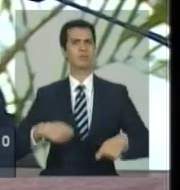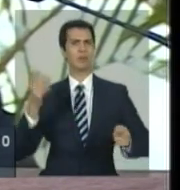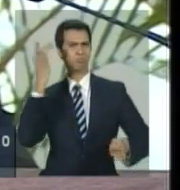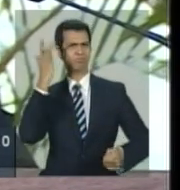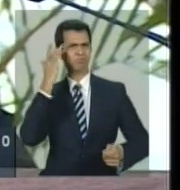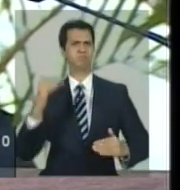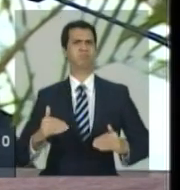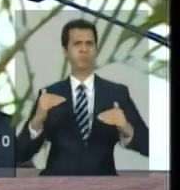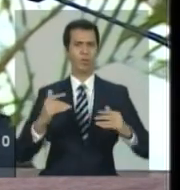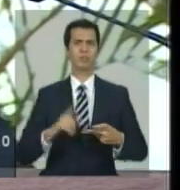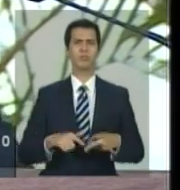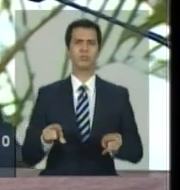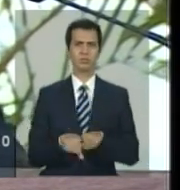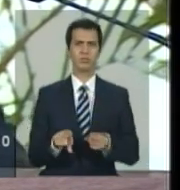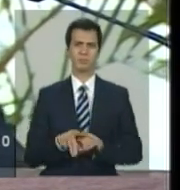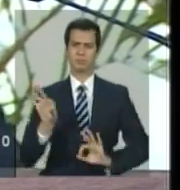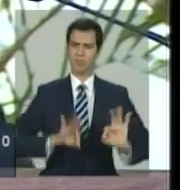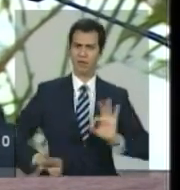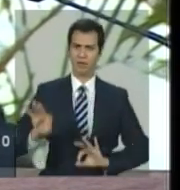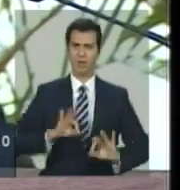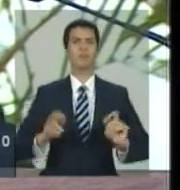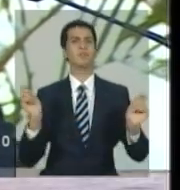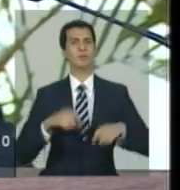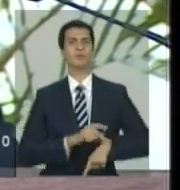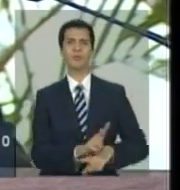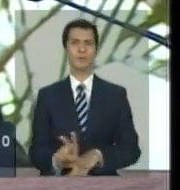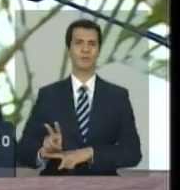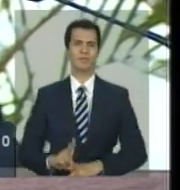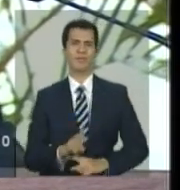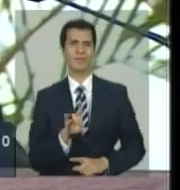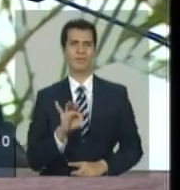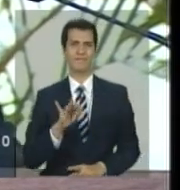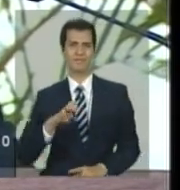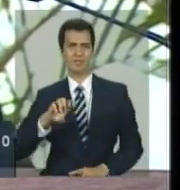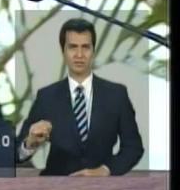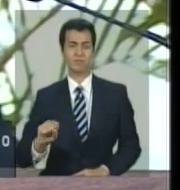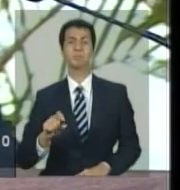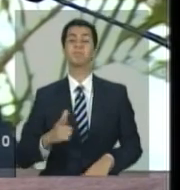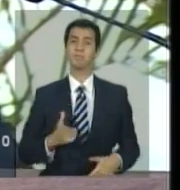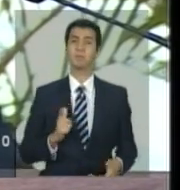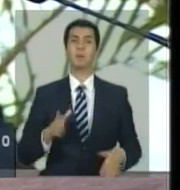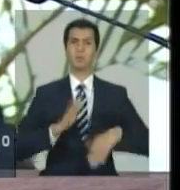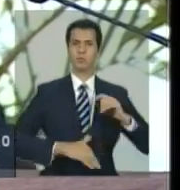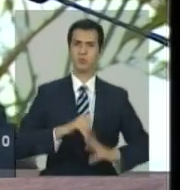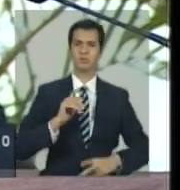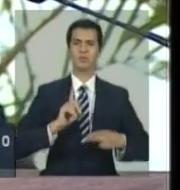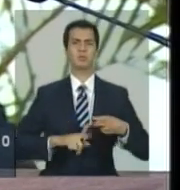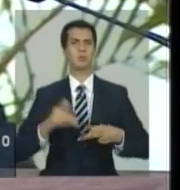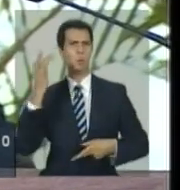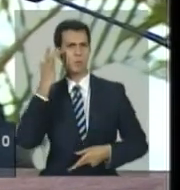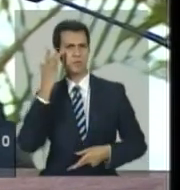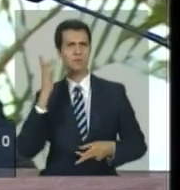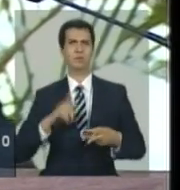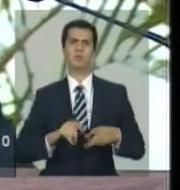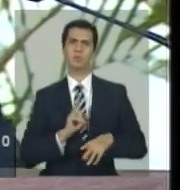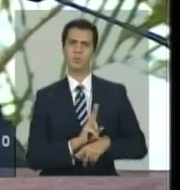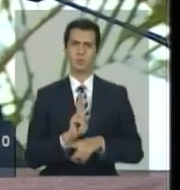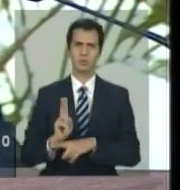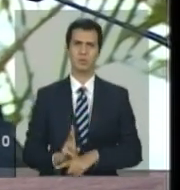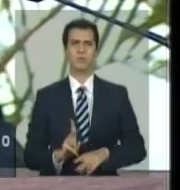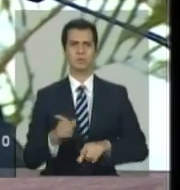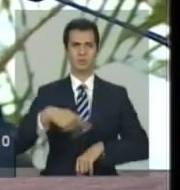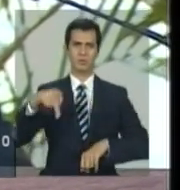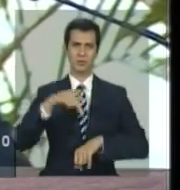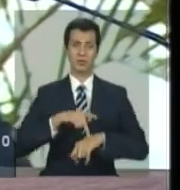para a condução da política de defesa. Profissionalismo, competência, abnegação e dedicação à pátria são algumas